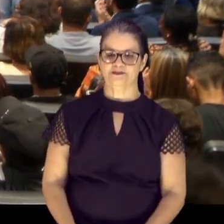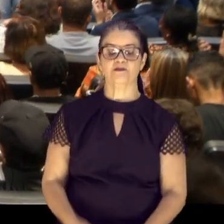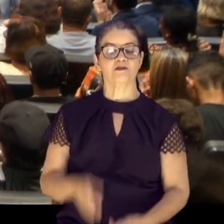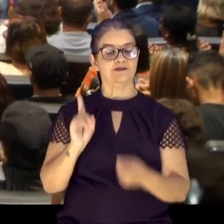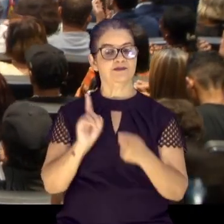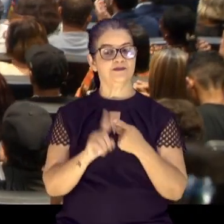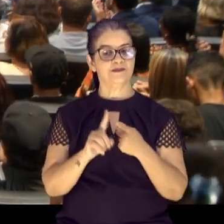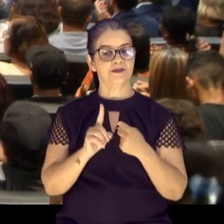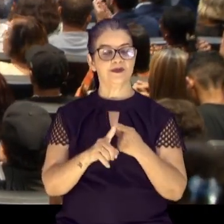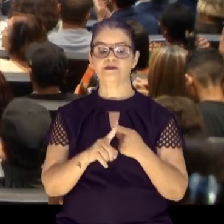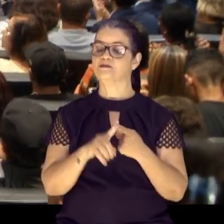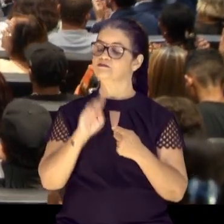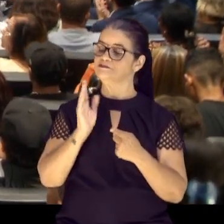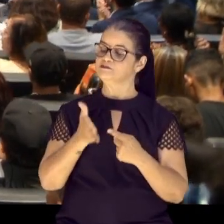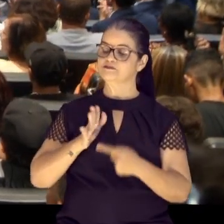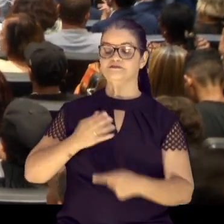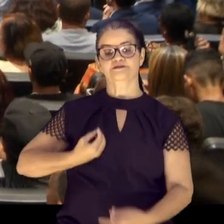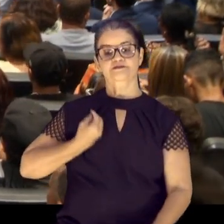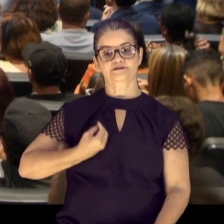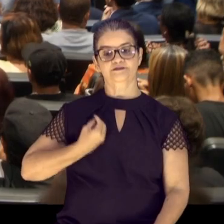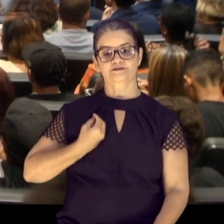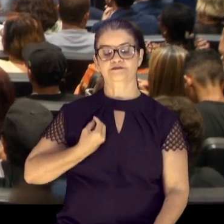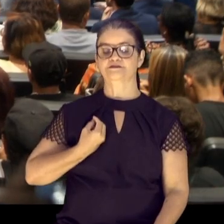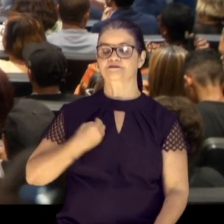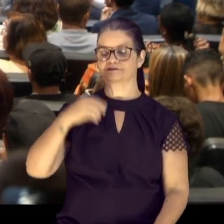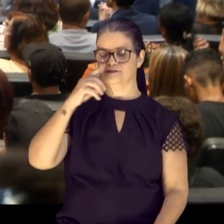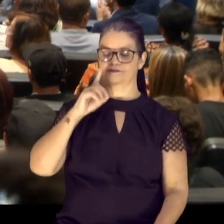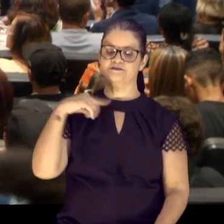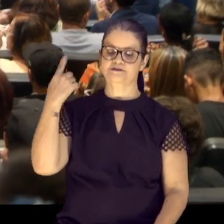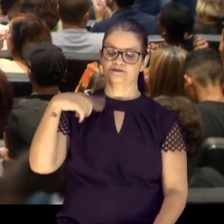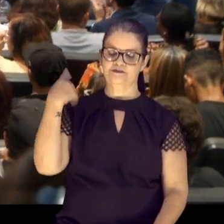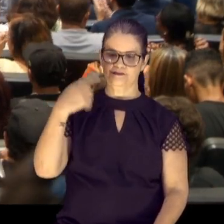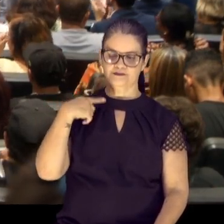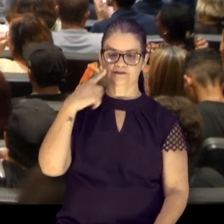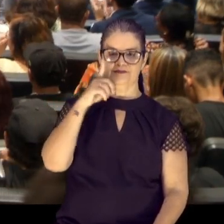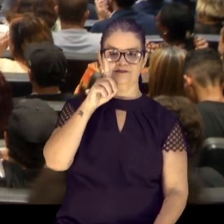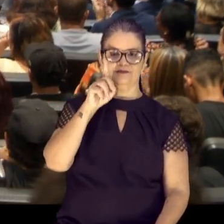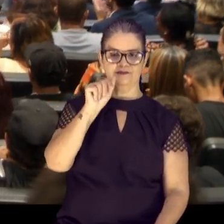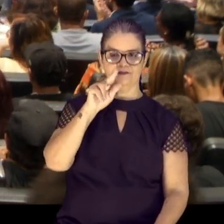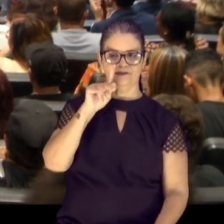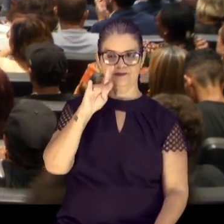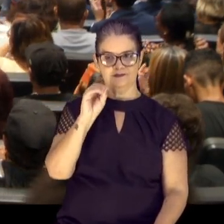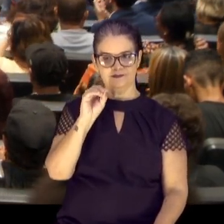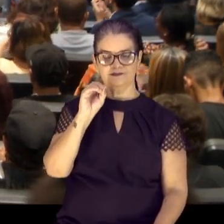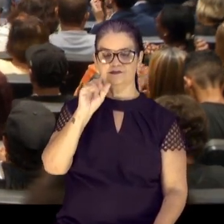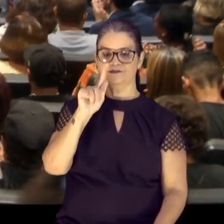Também já presente, excelentíssimo senhor deputado Danilo Godoy.